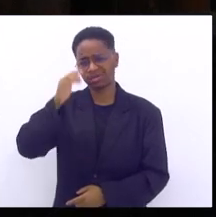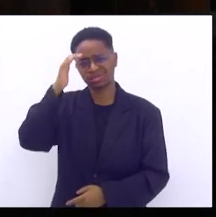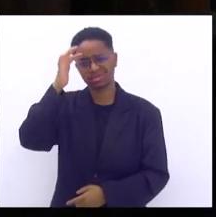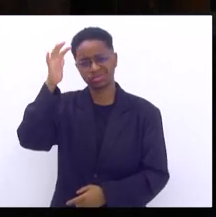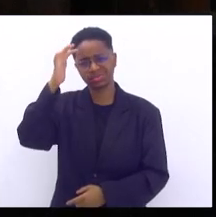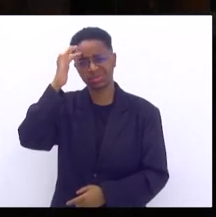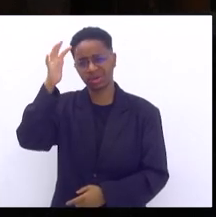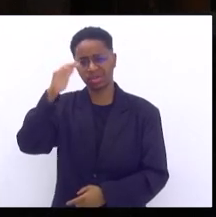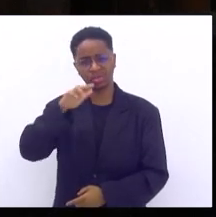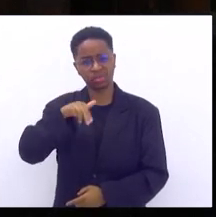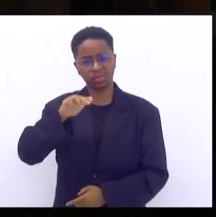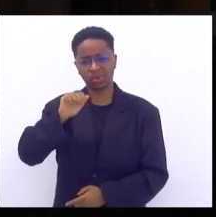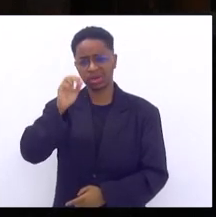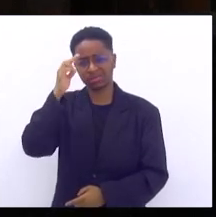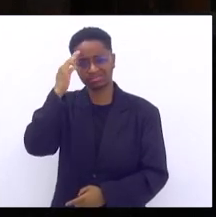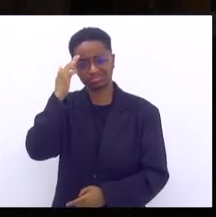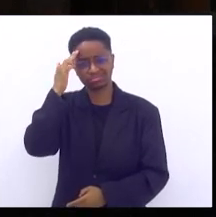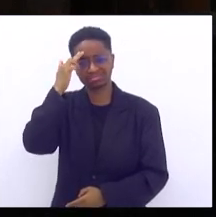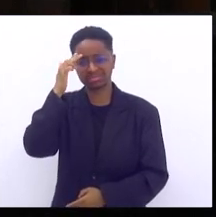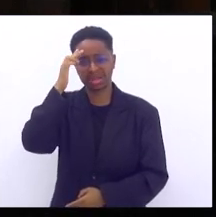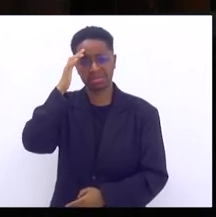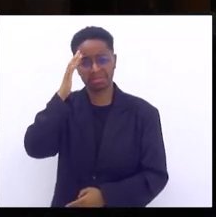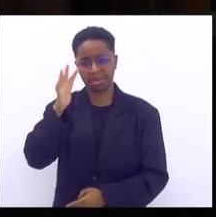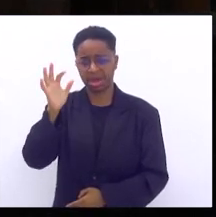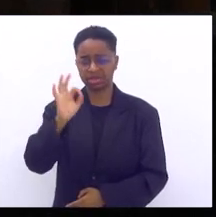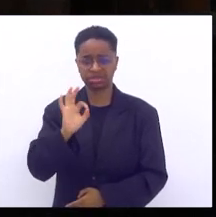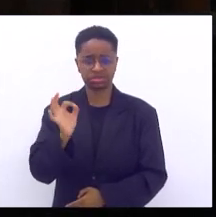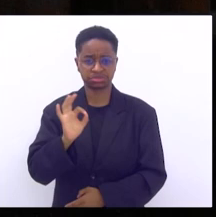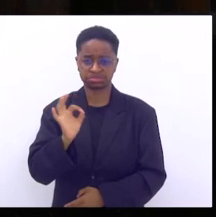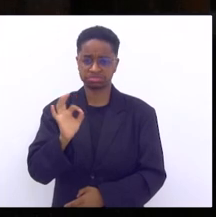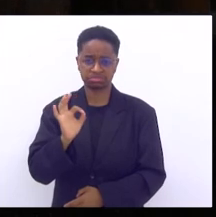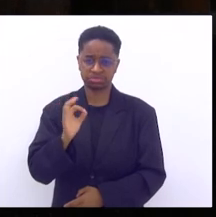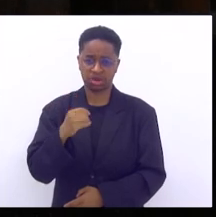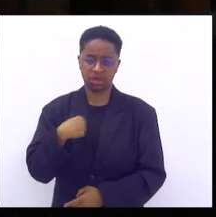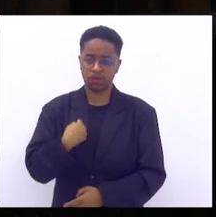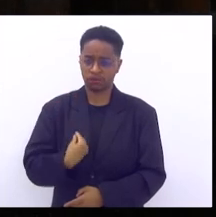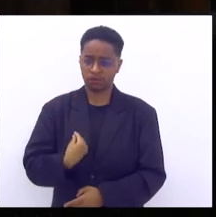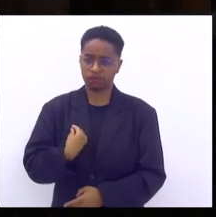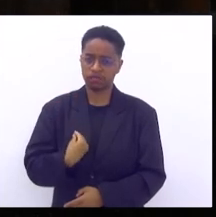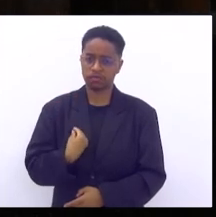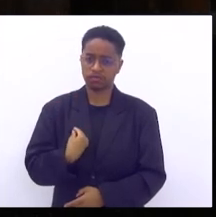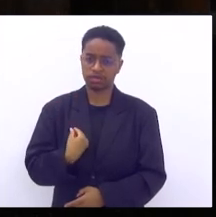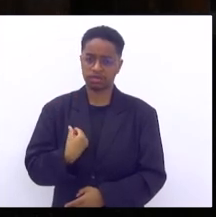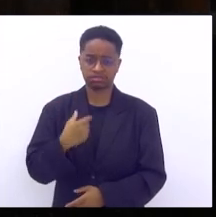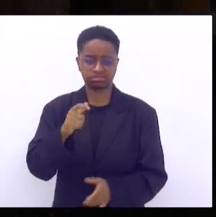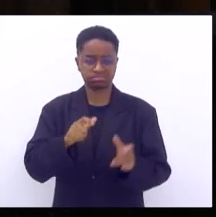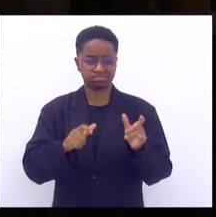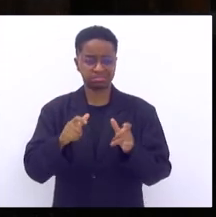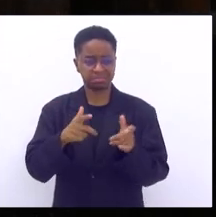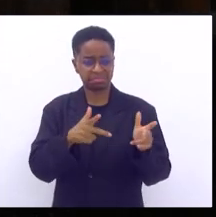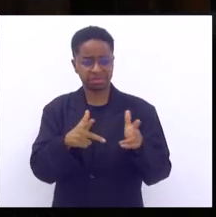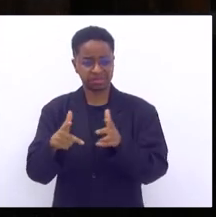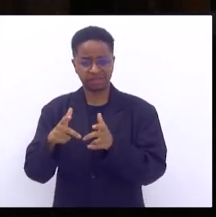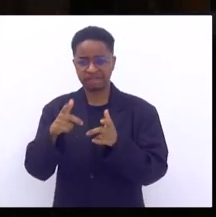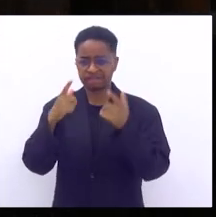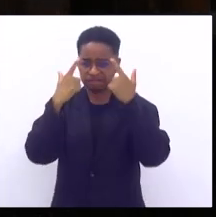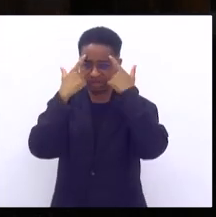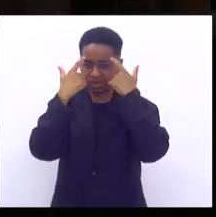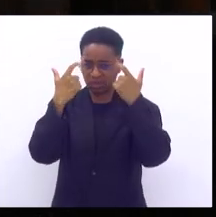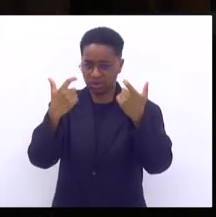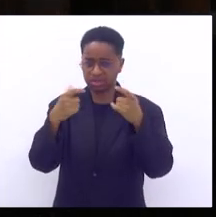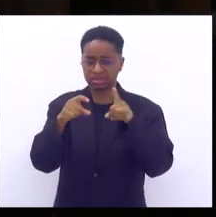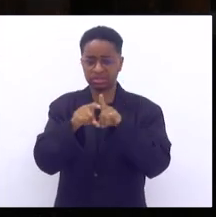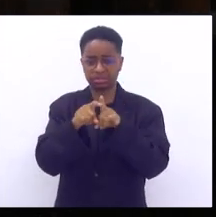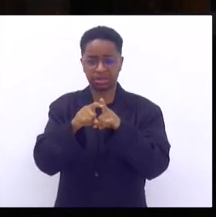utopias eu achei que iria conviver com tanta violência, com tanto